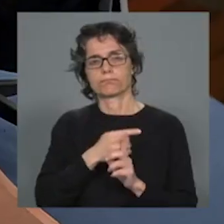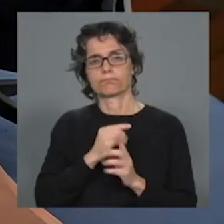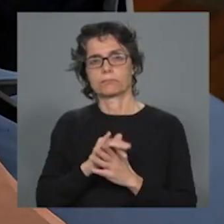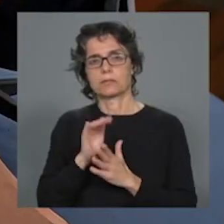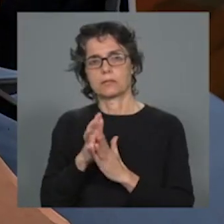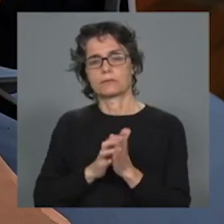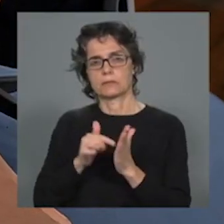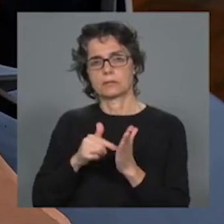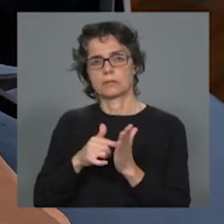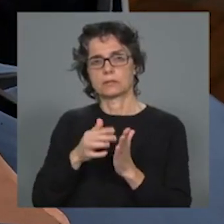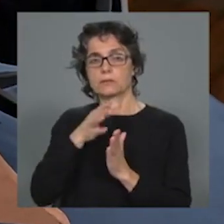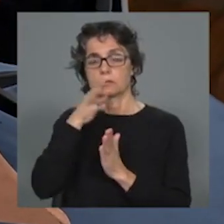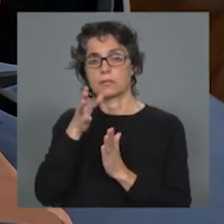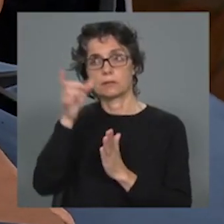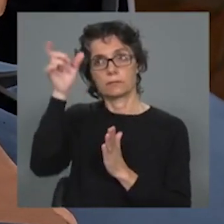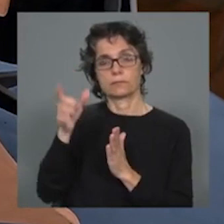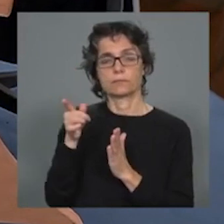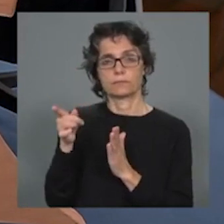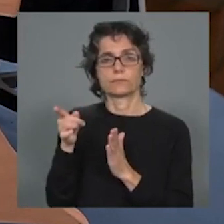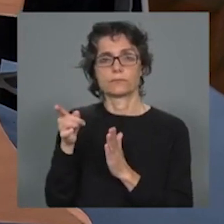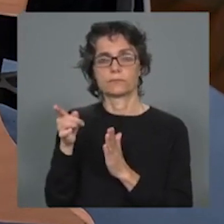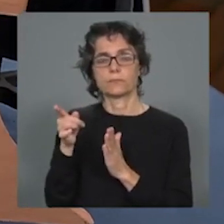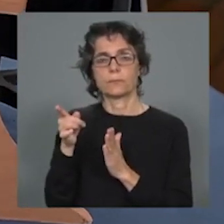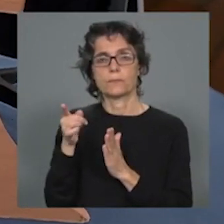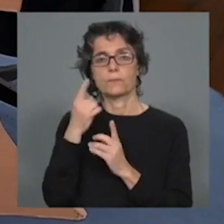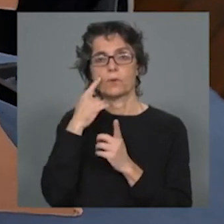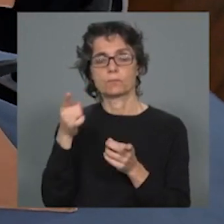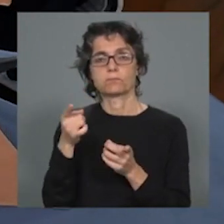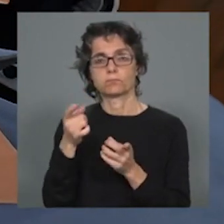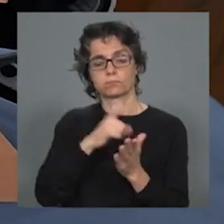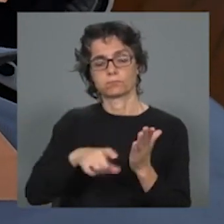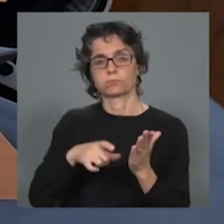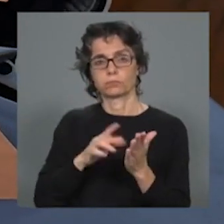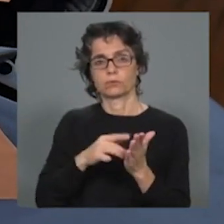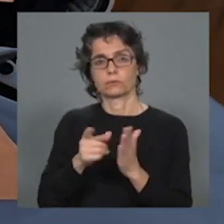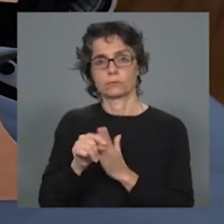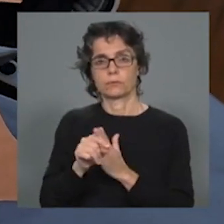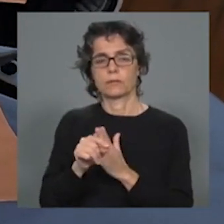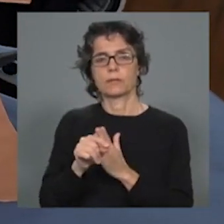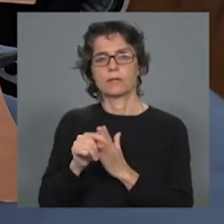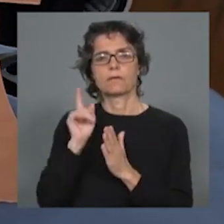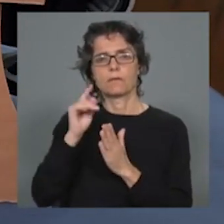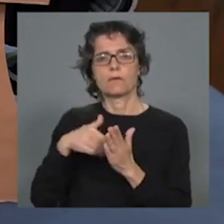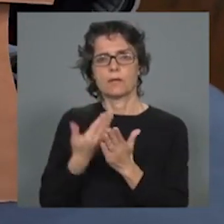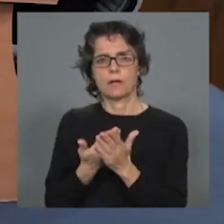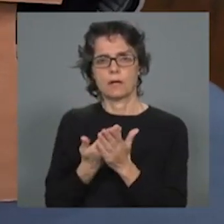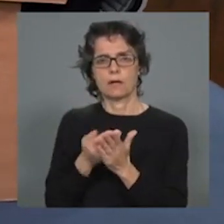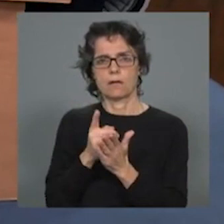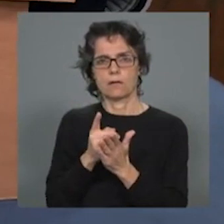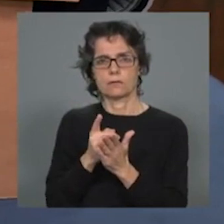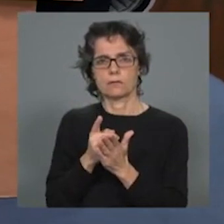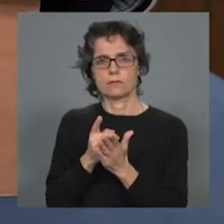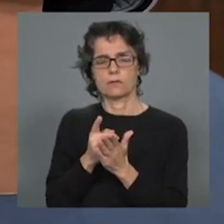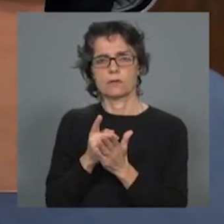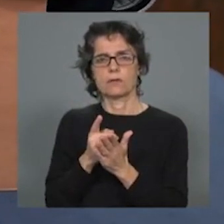Como faz referência também o padre José Manuel Pereira de Almeida na nota introdutória do livro, valorizando precisamente essa identificação com os últimos,